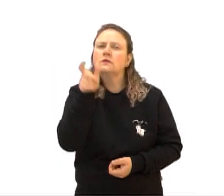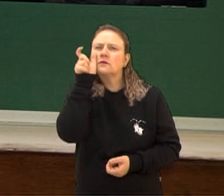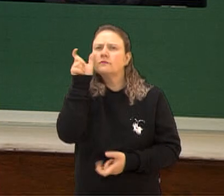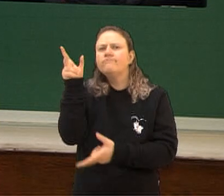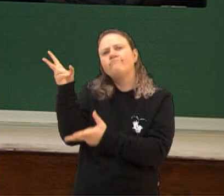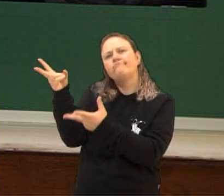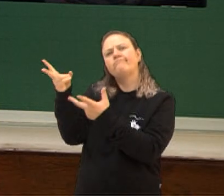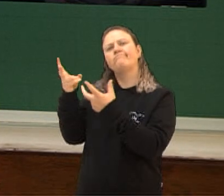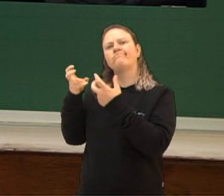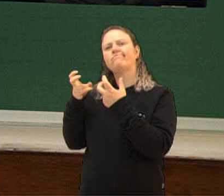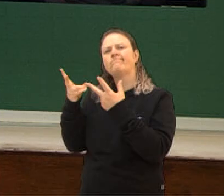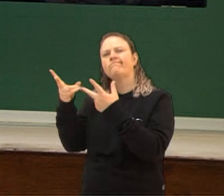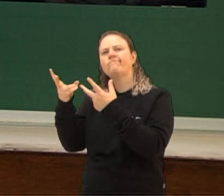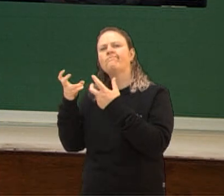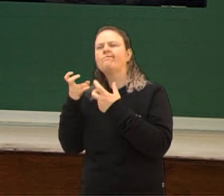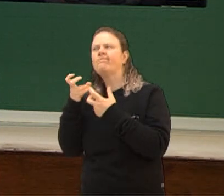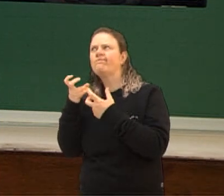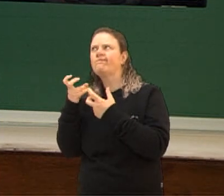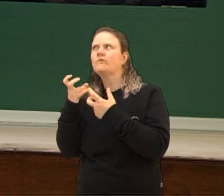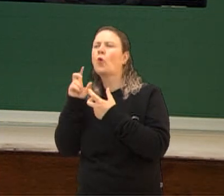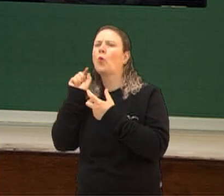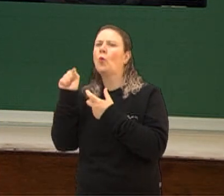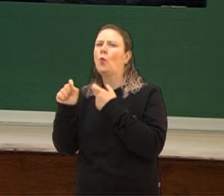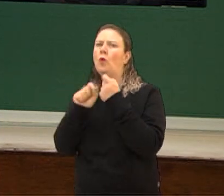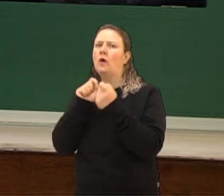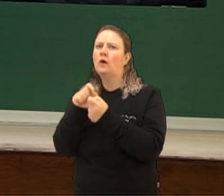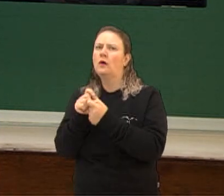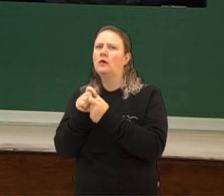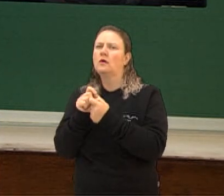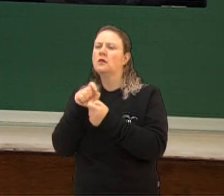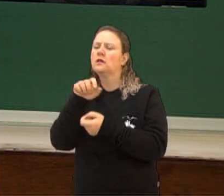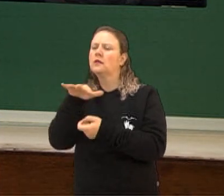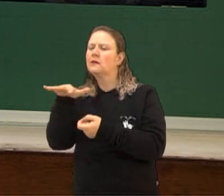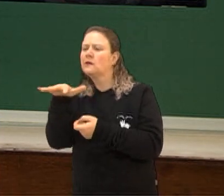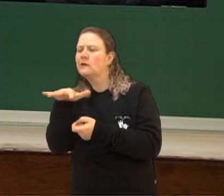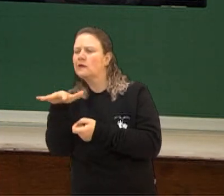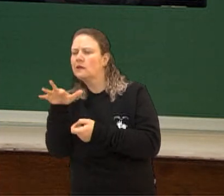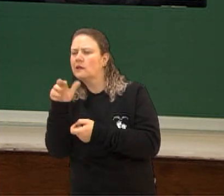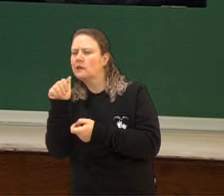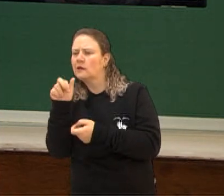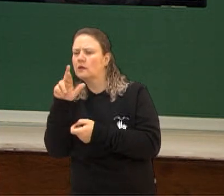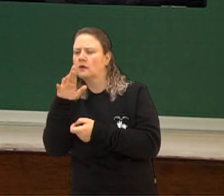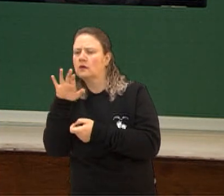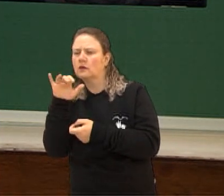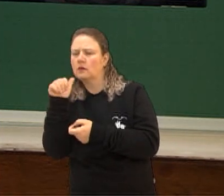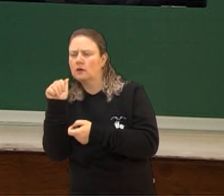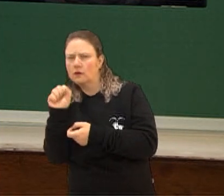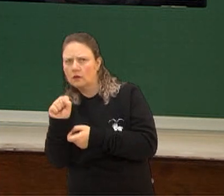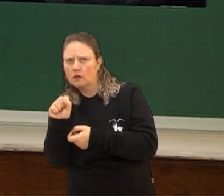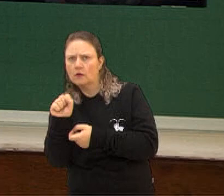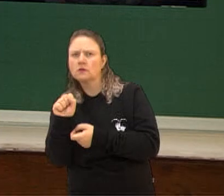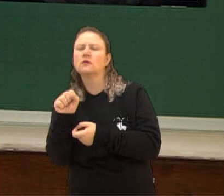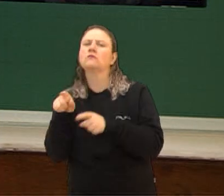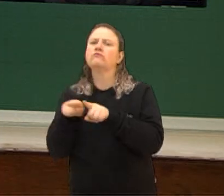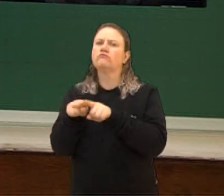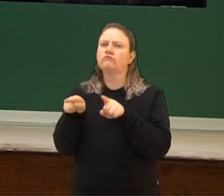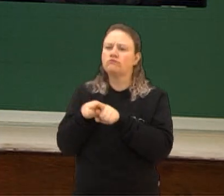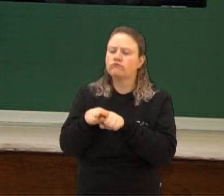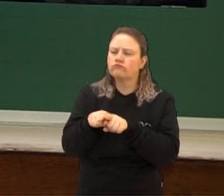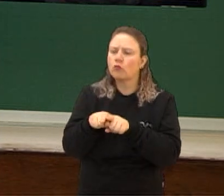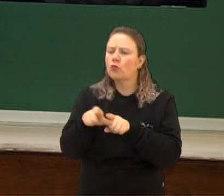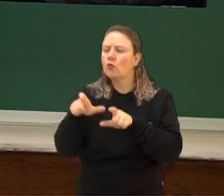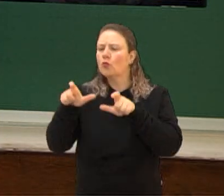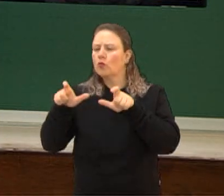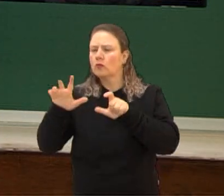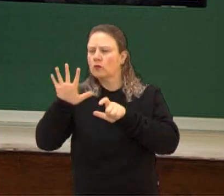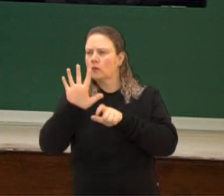com algumas concepções de extração de área baseado nas figuras planas que compõem